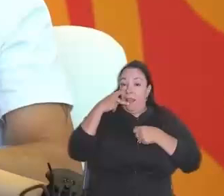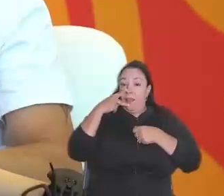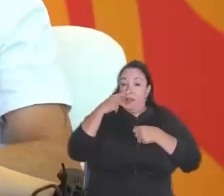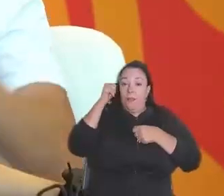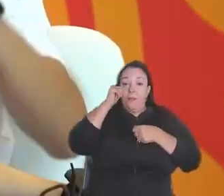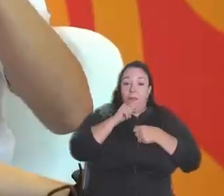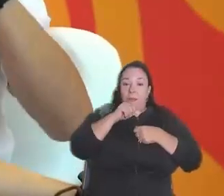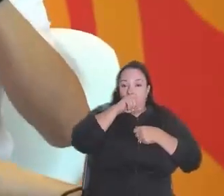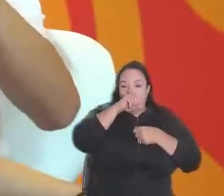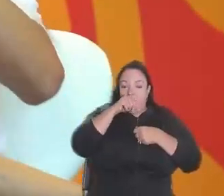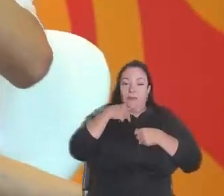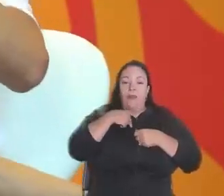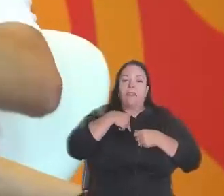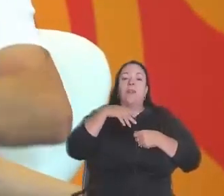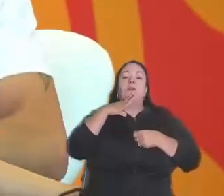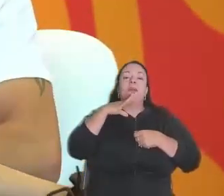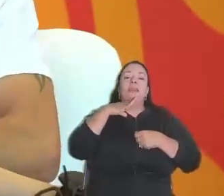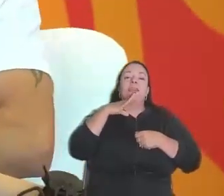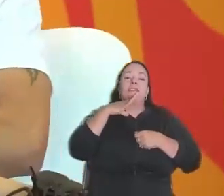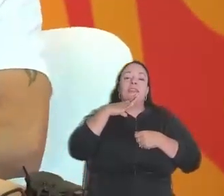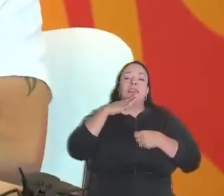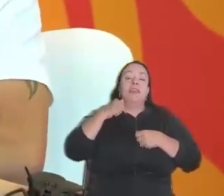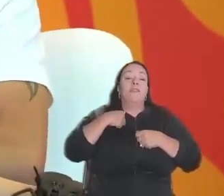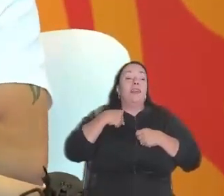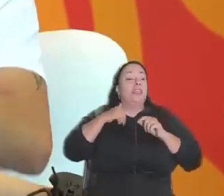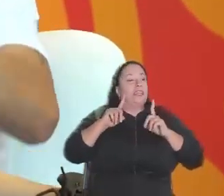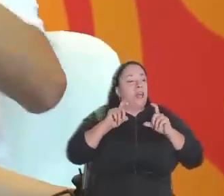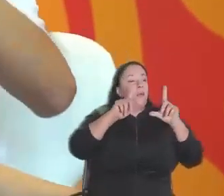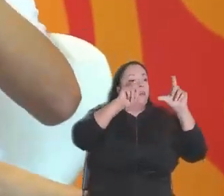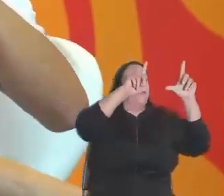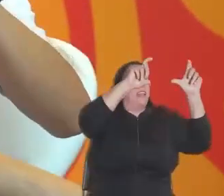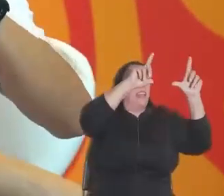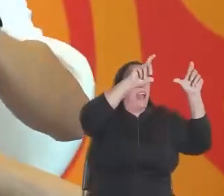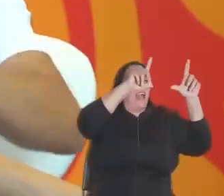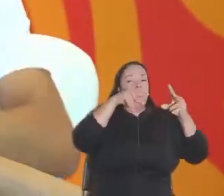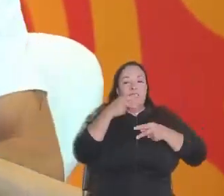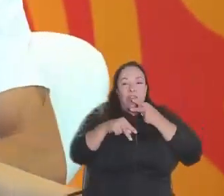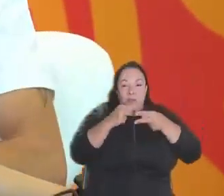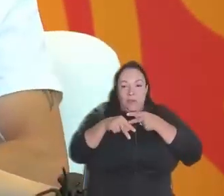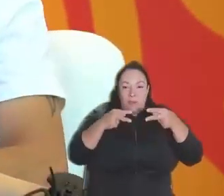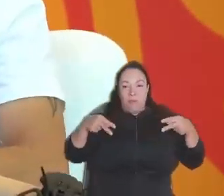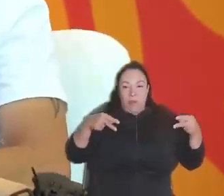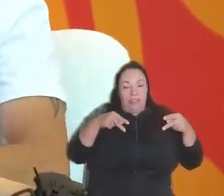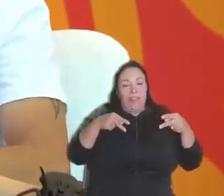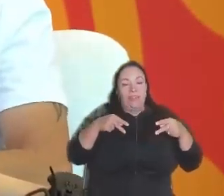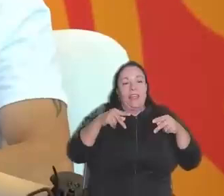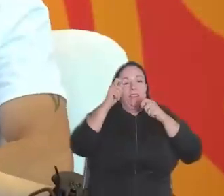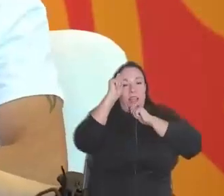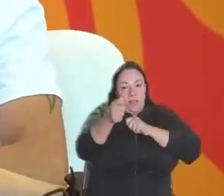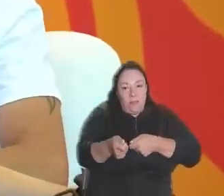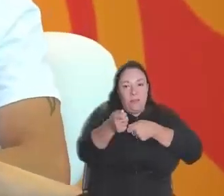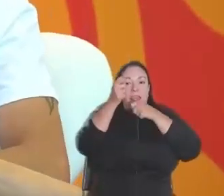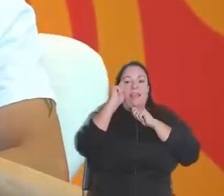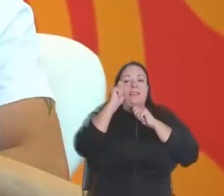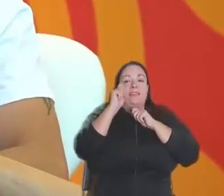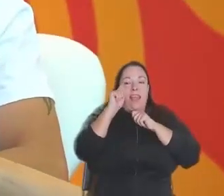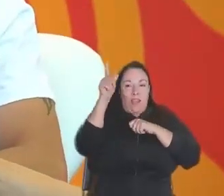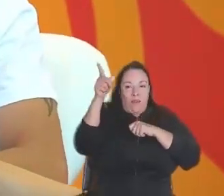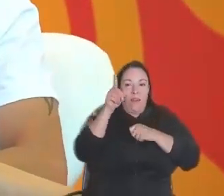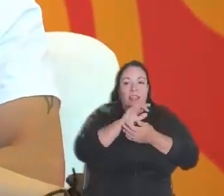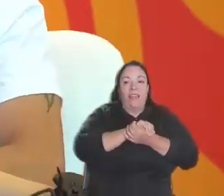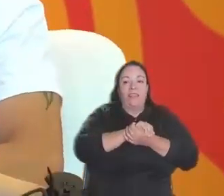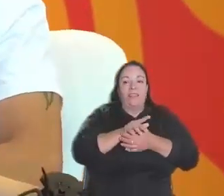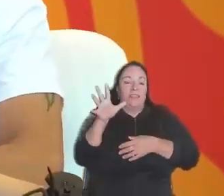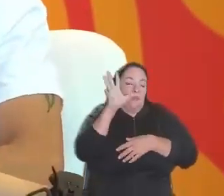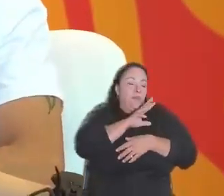o Oscar, ele vai ter que me dar uma viagem para o Pantanal de presente, eu quero ir pescar com eles, porque eu realmente fiquei muito